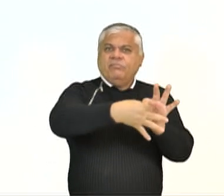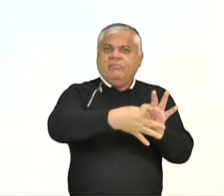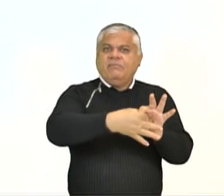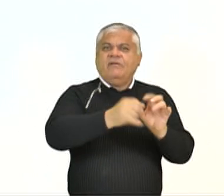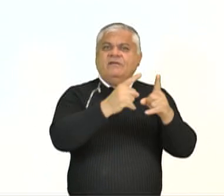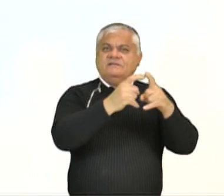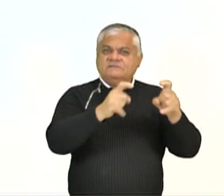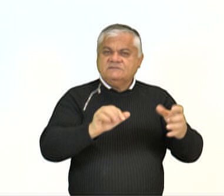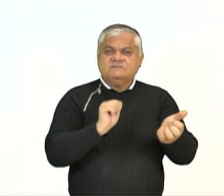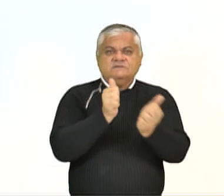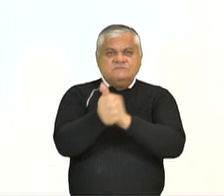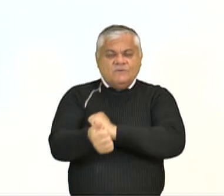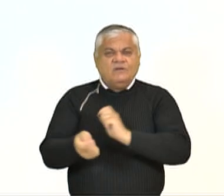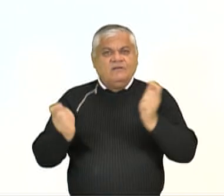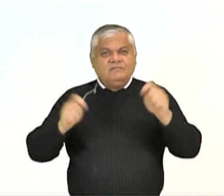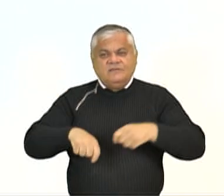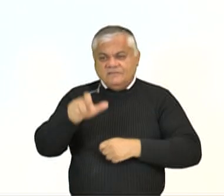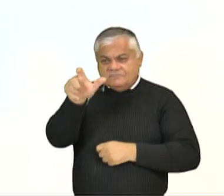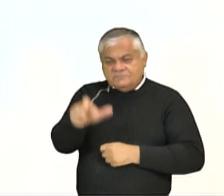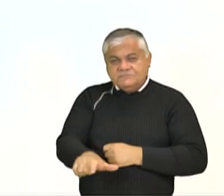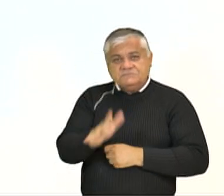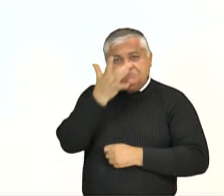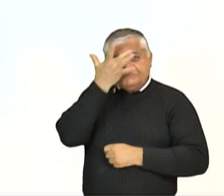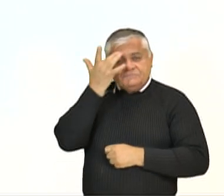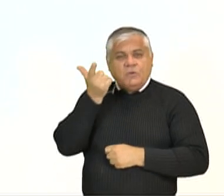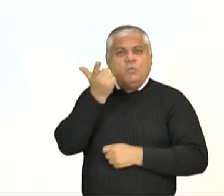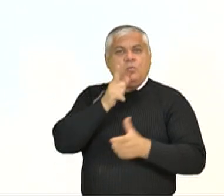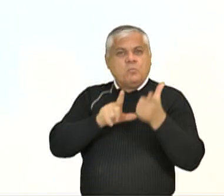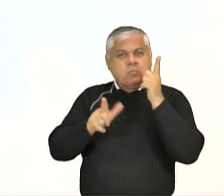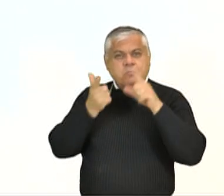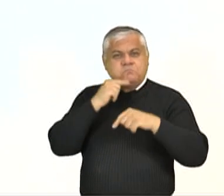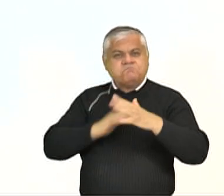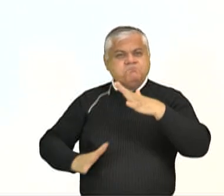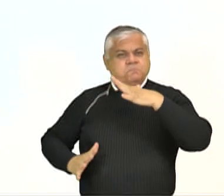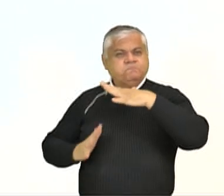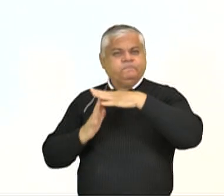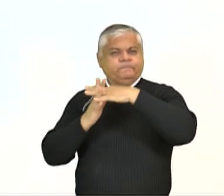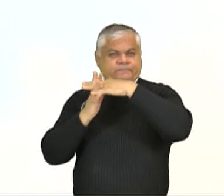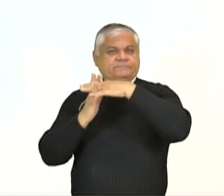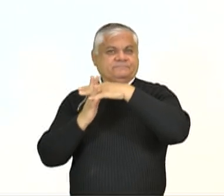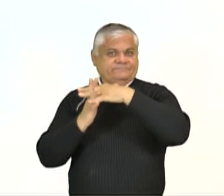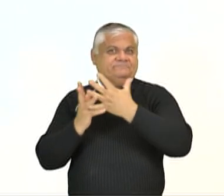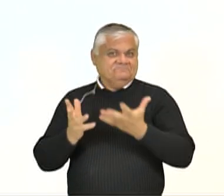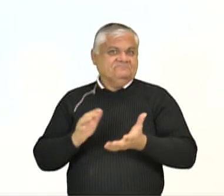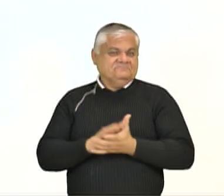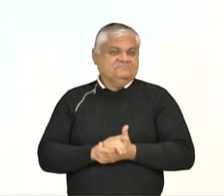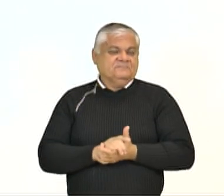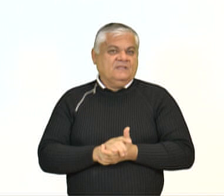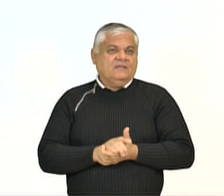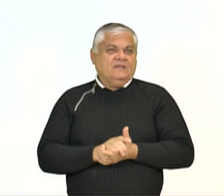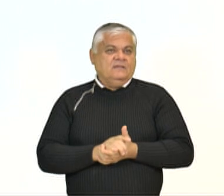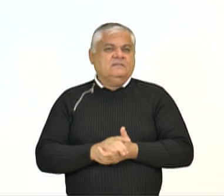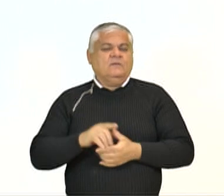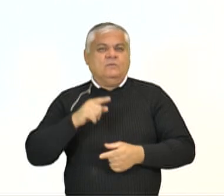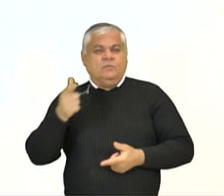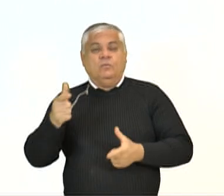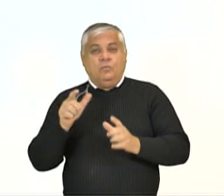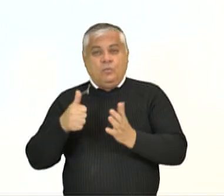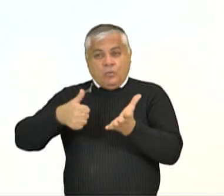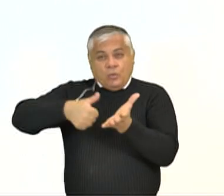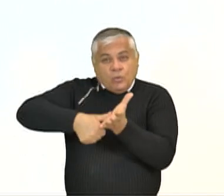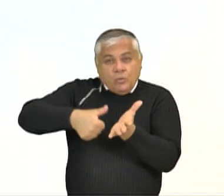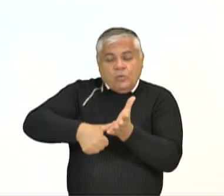do esporte para que esse atleta ele seja, né, ele chegue no seu máximo. Então, muitos clubes,